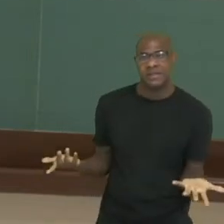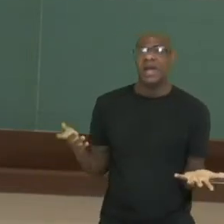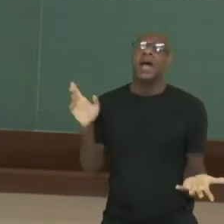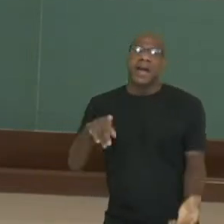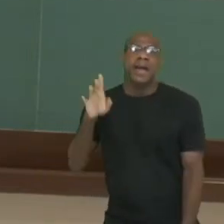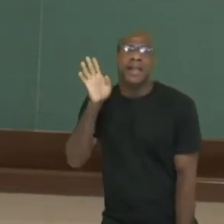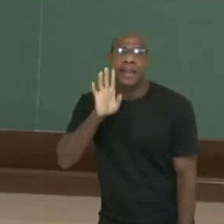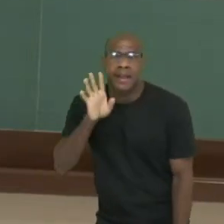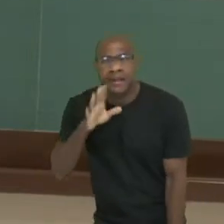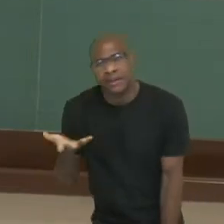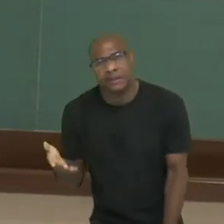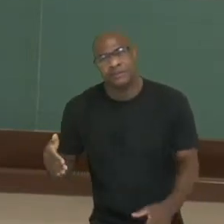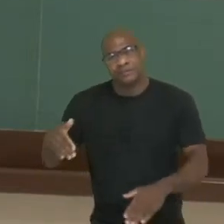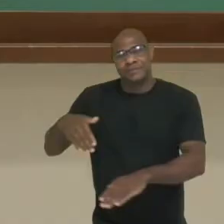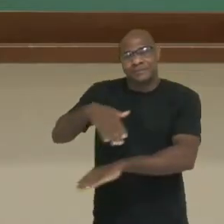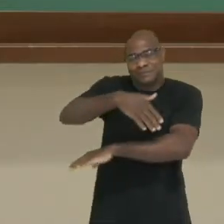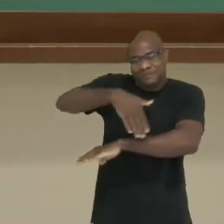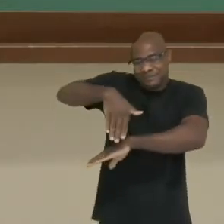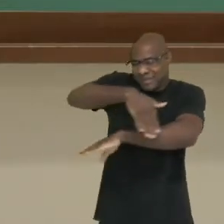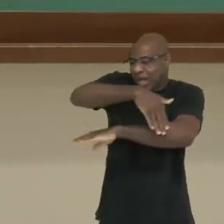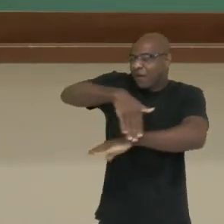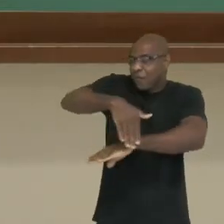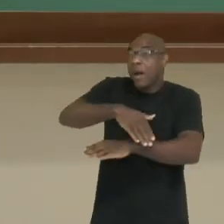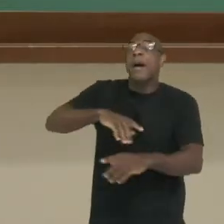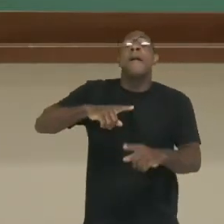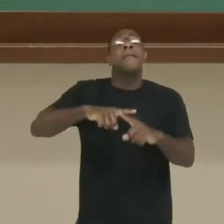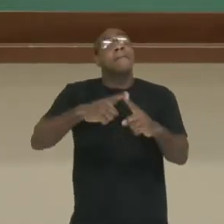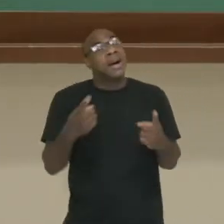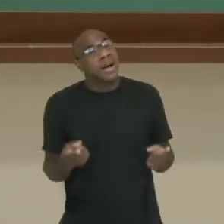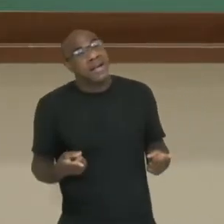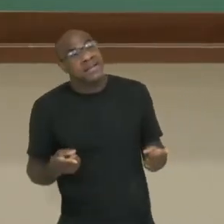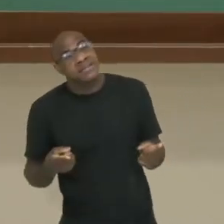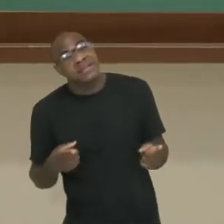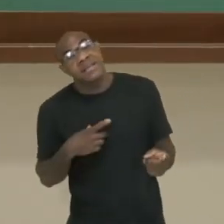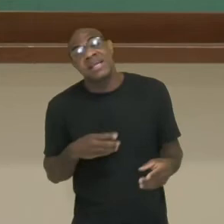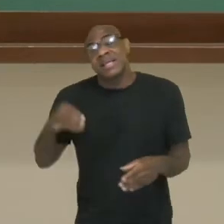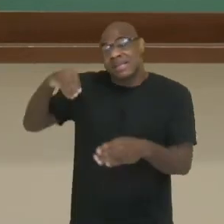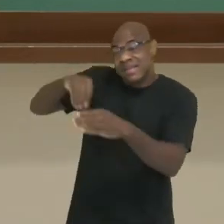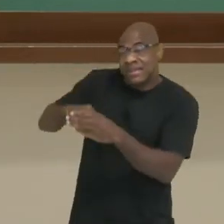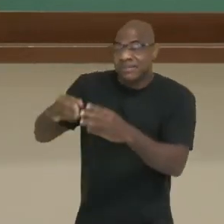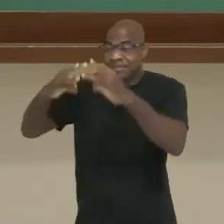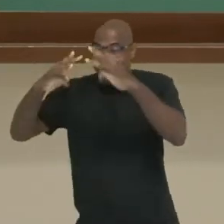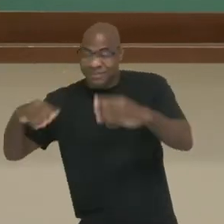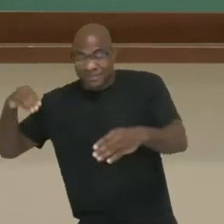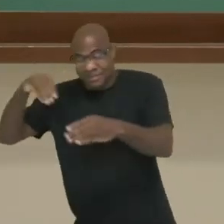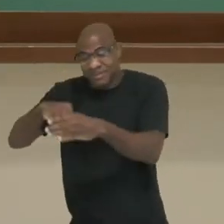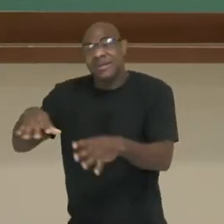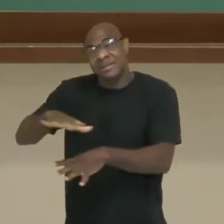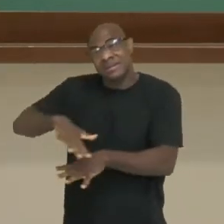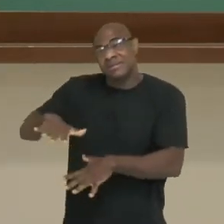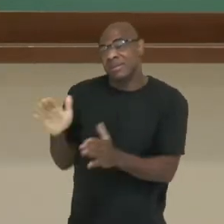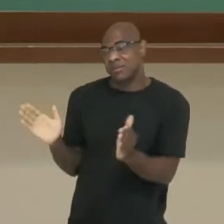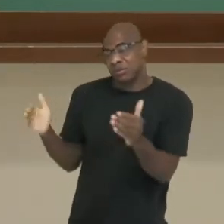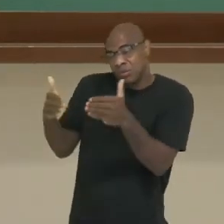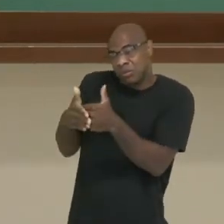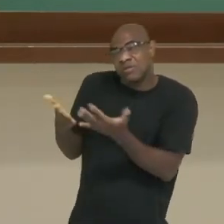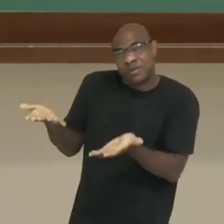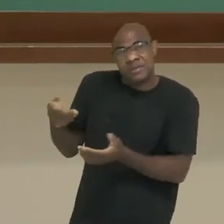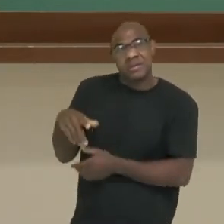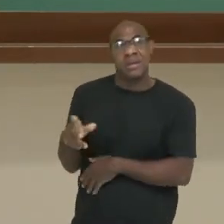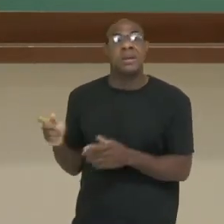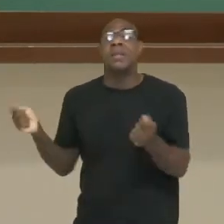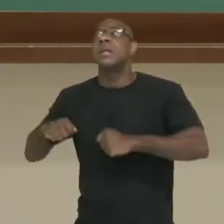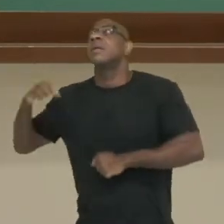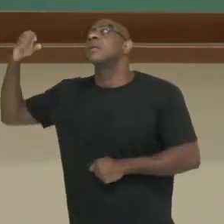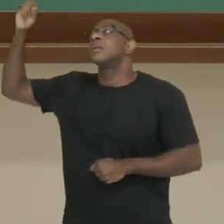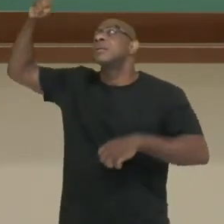legal o teatro de rua. Mas também o teatro no edifício teatral também é incrível, né? Com as possibilidades de